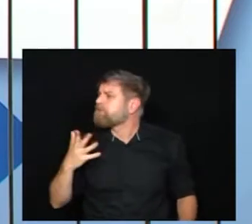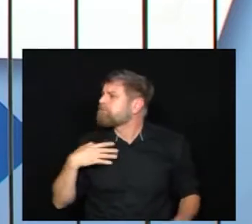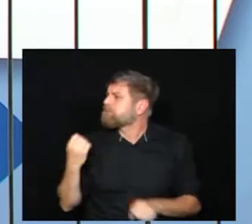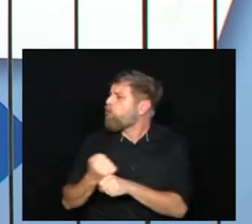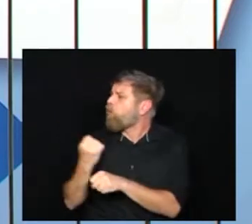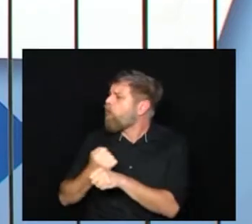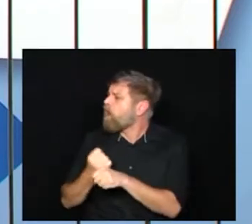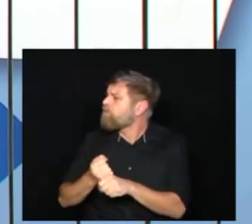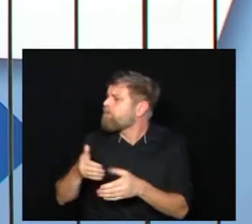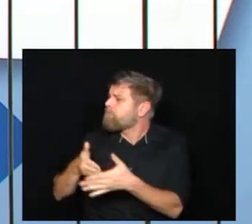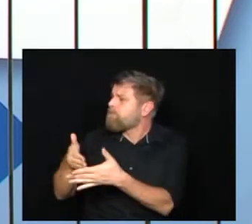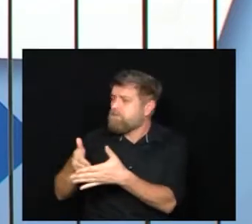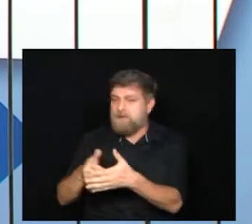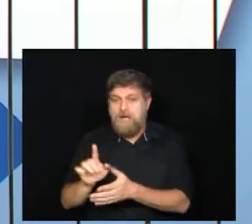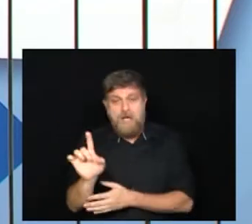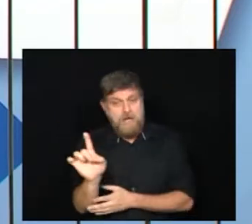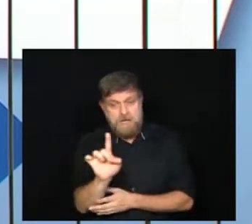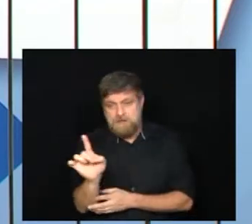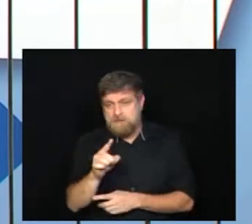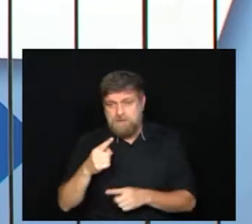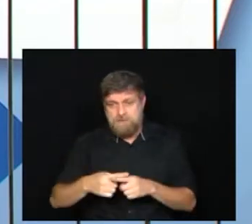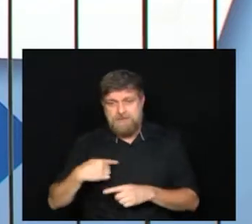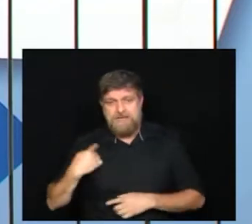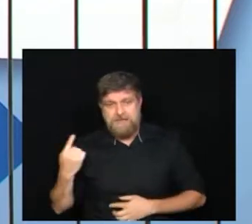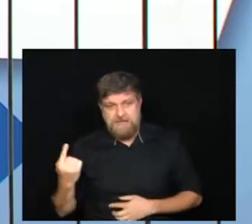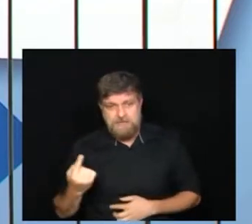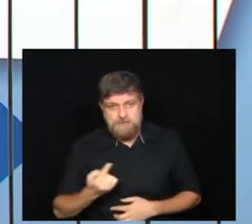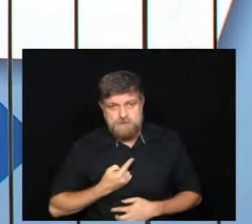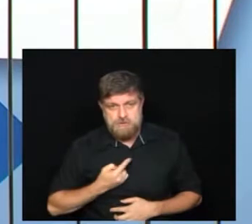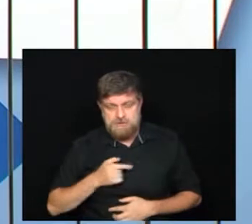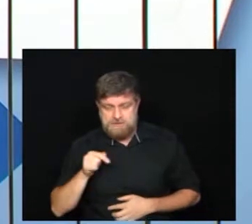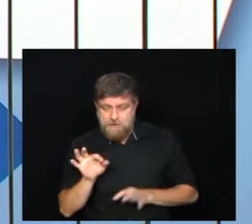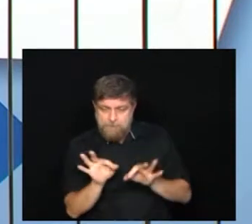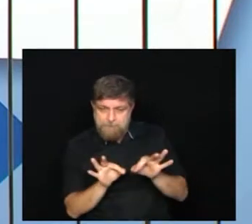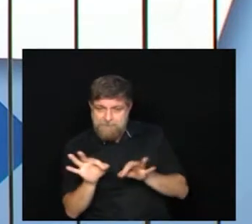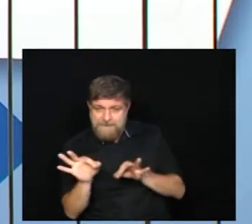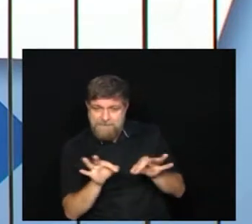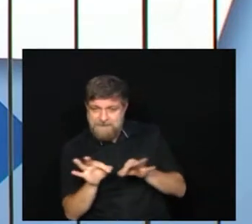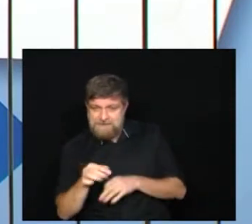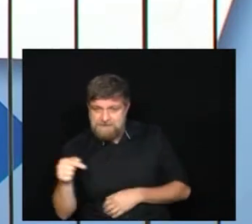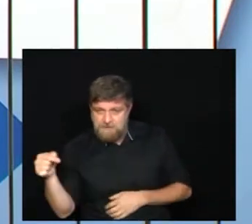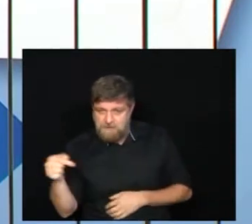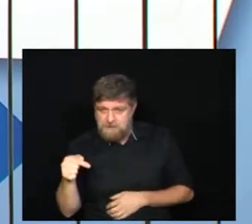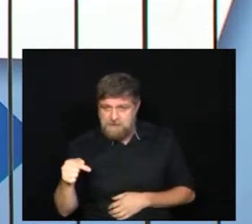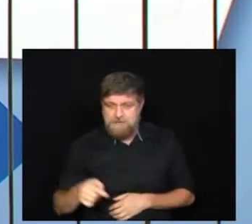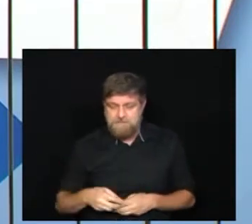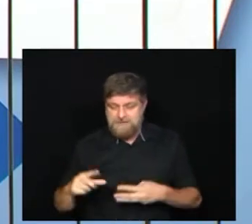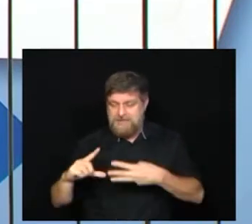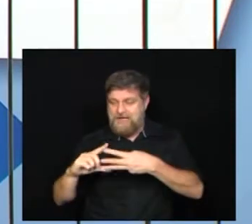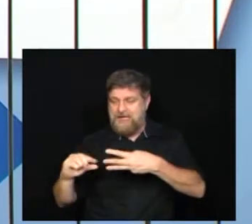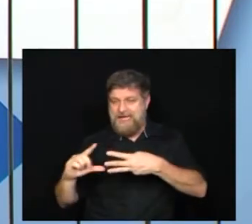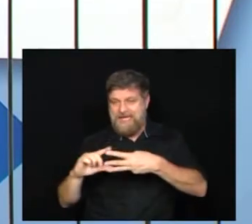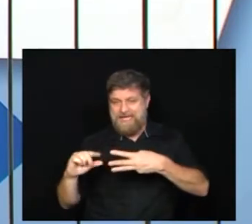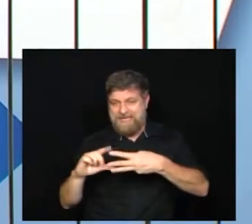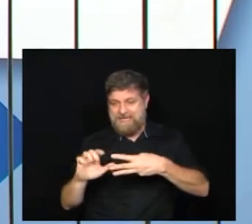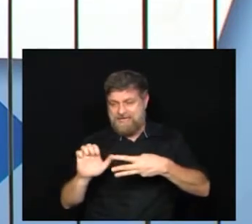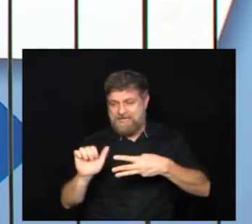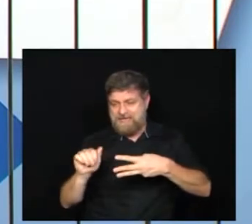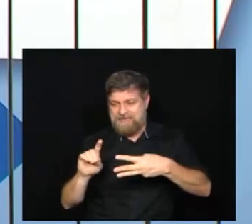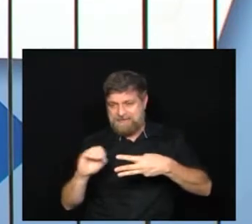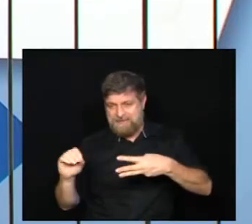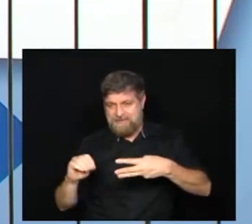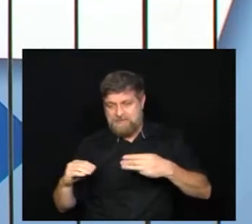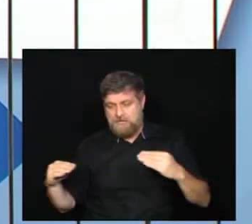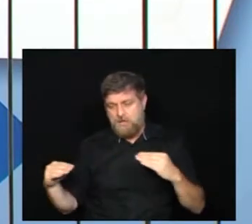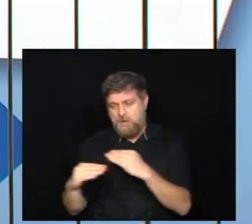está tendo? Não é obra, a gente então está com a preparação por parte da INDEC para então que o